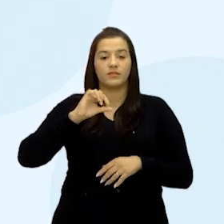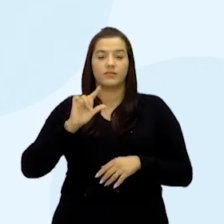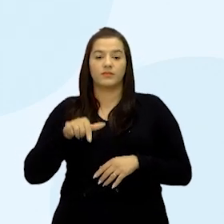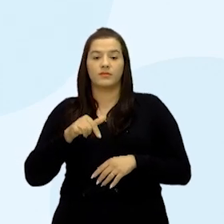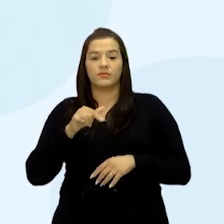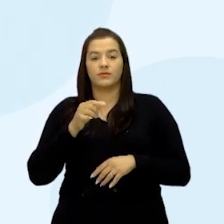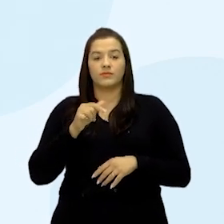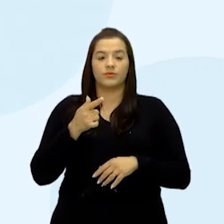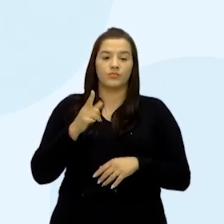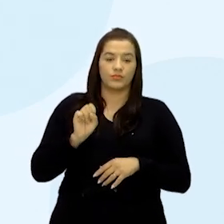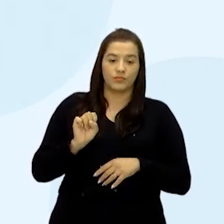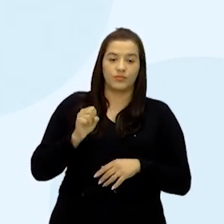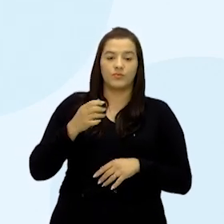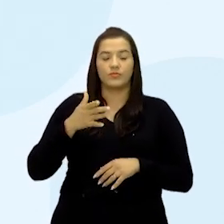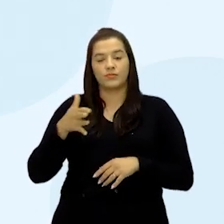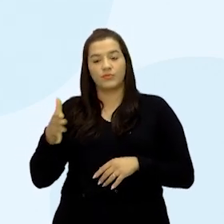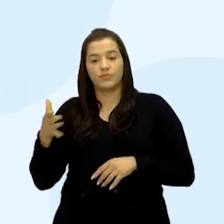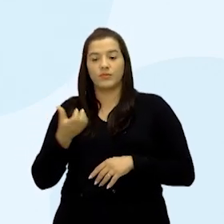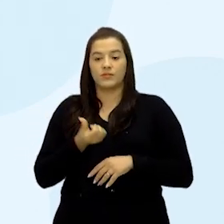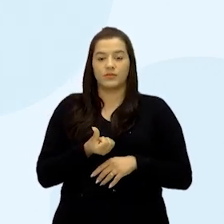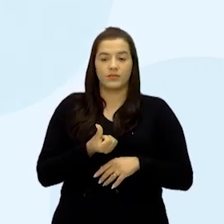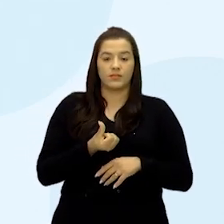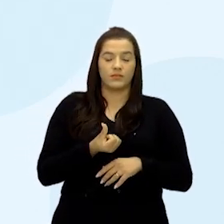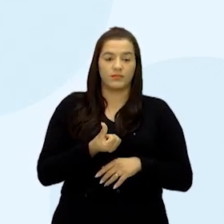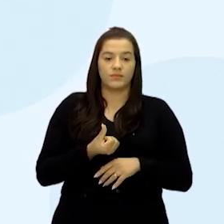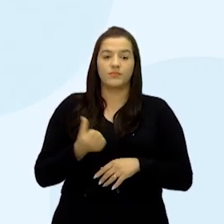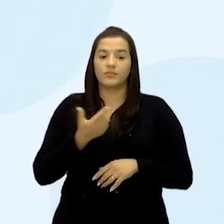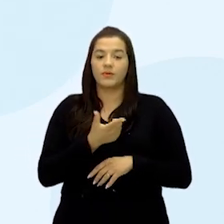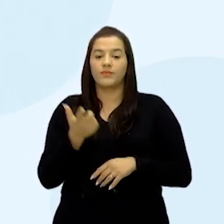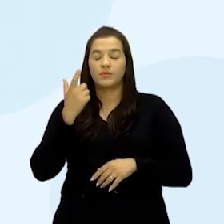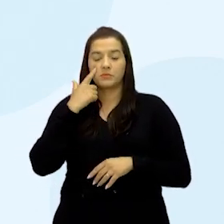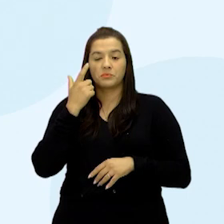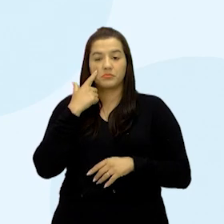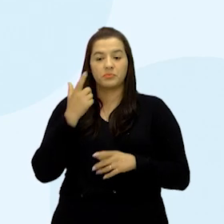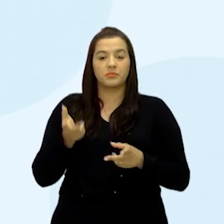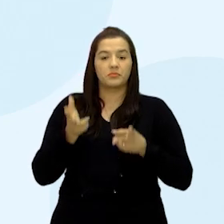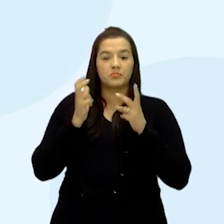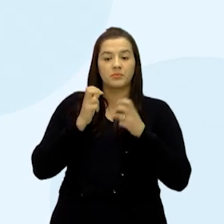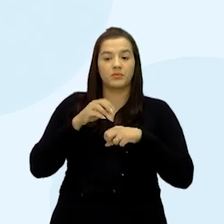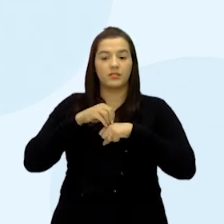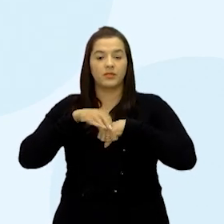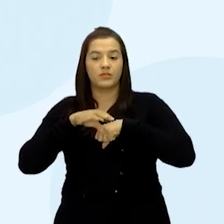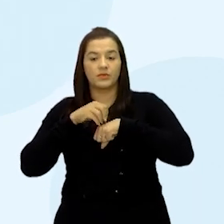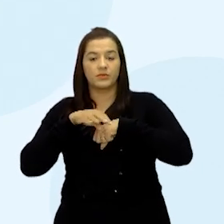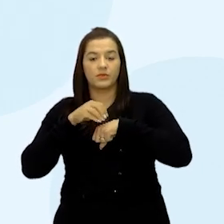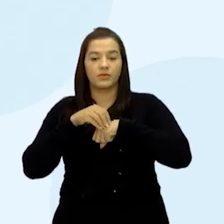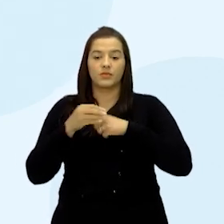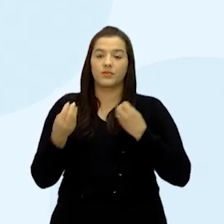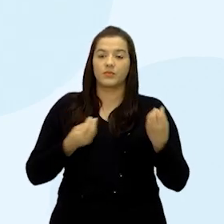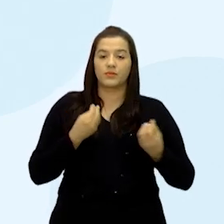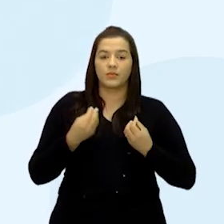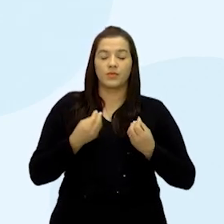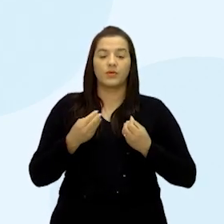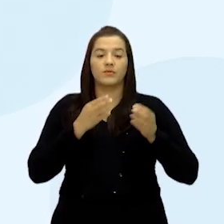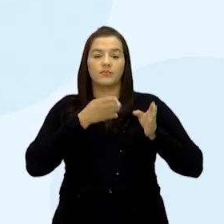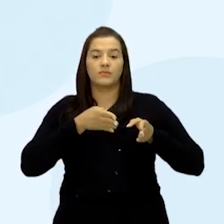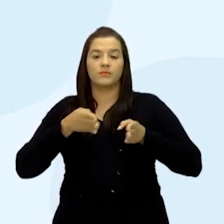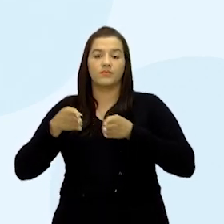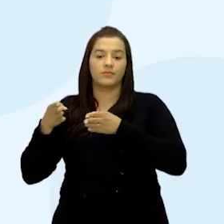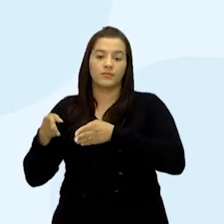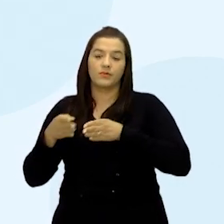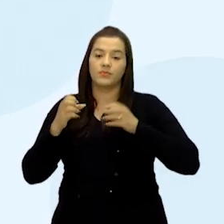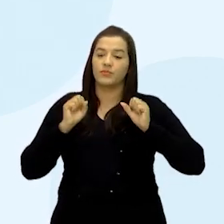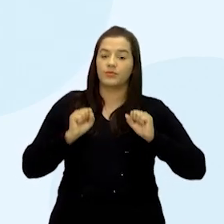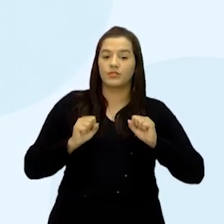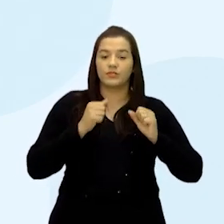Você precisa descobrir qual é a sequência, para ver se você tem que dar umas dicas de como segue o padrão, não é isso? Porque poderia ser